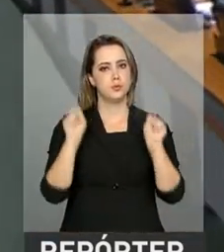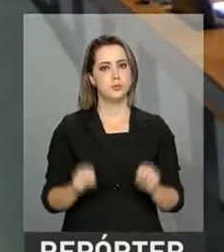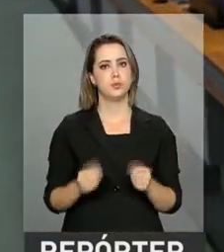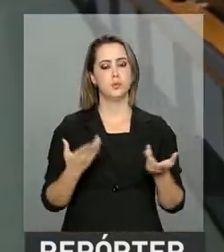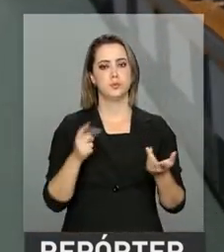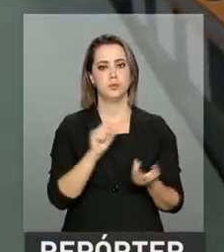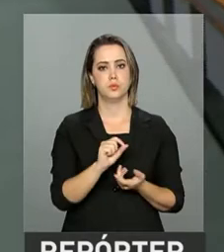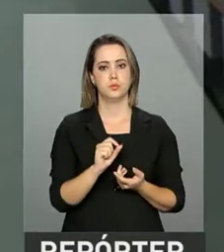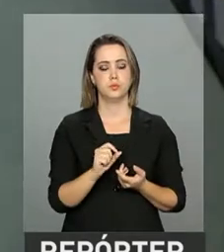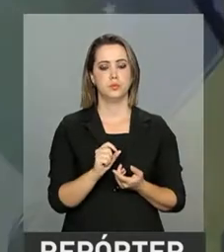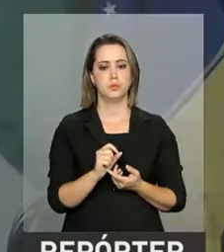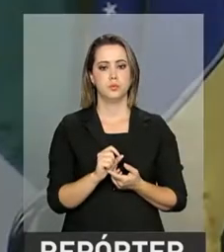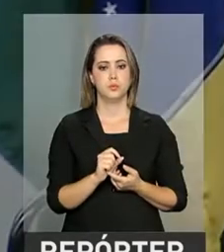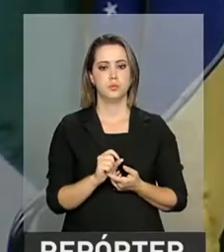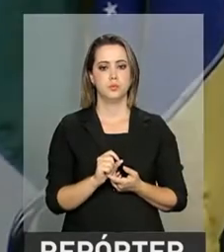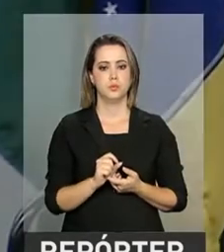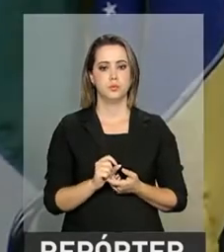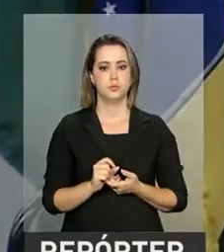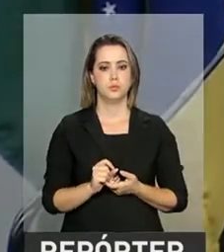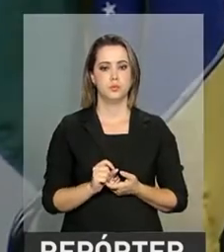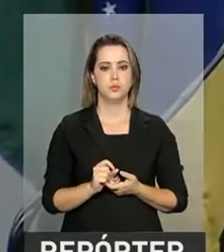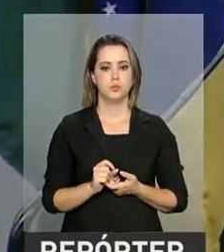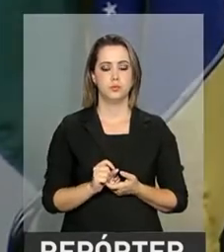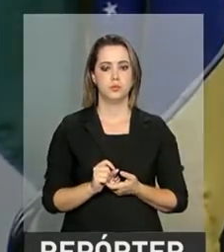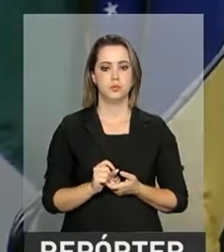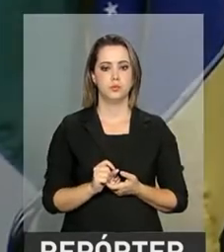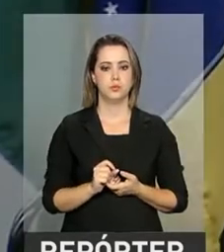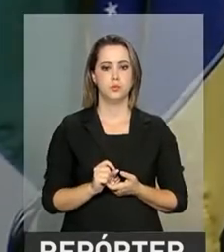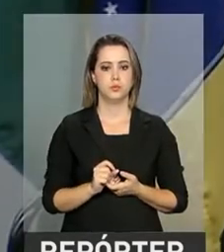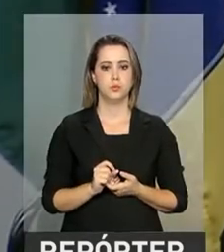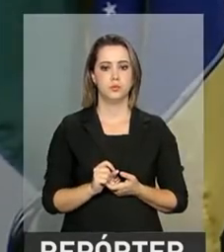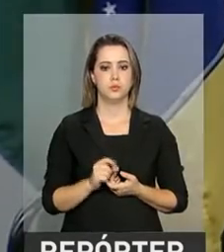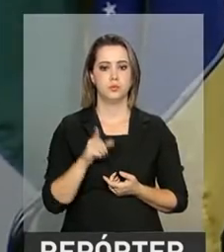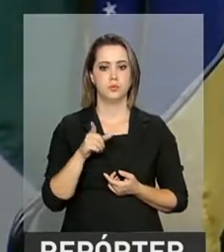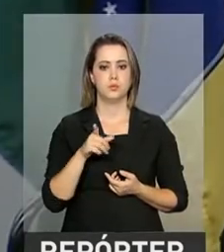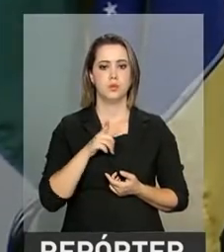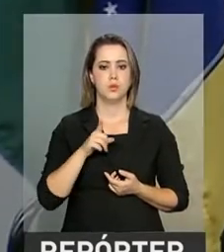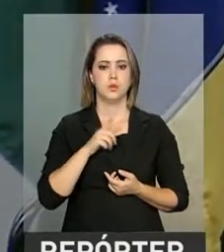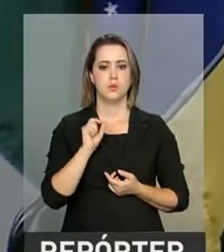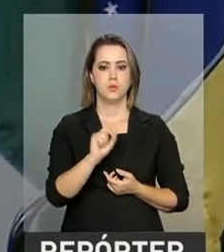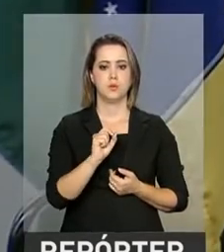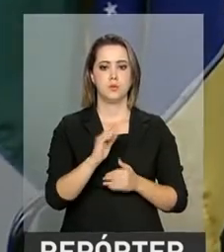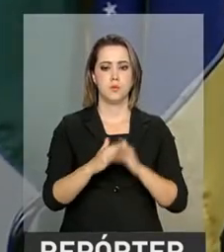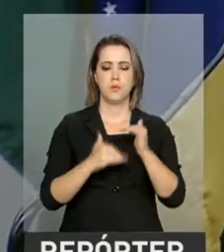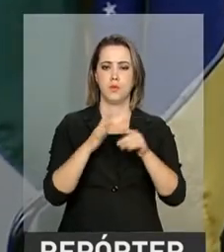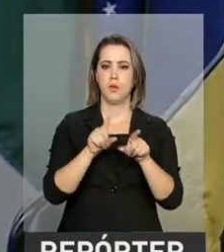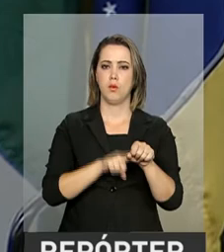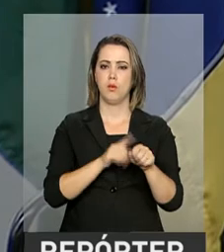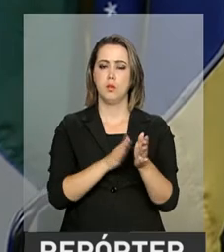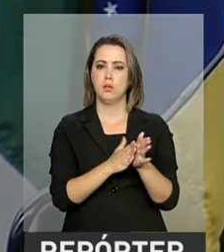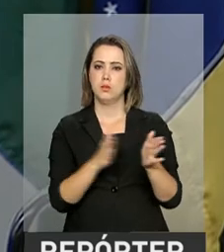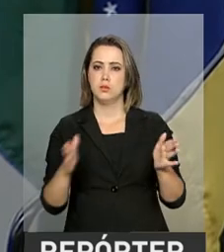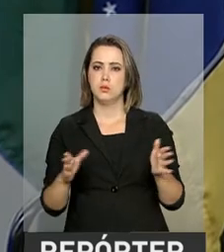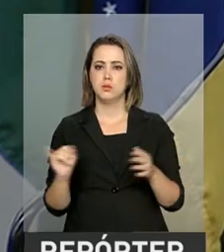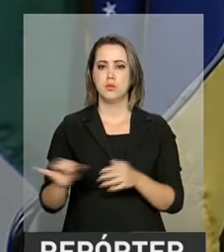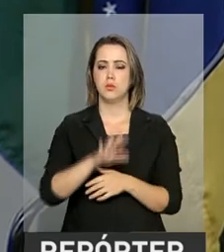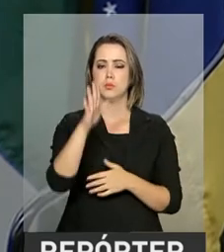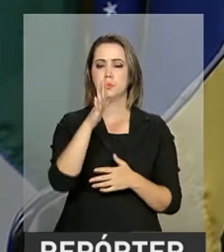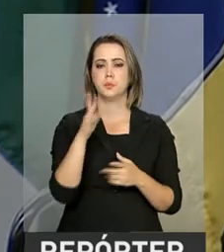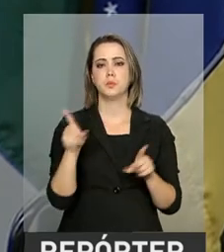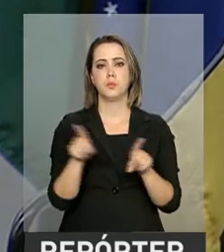aposentadoria e pensões dos servidores públicos por índices superiores à